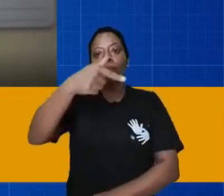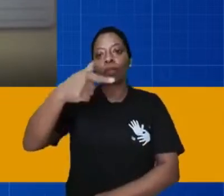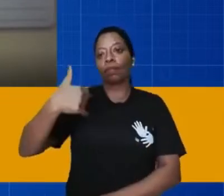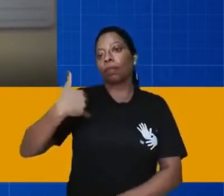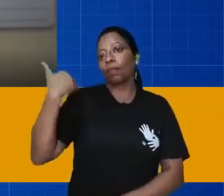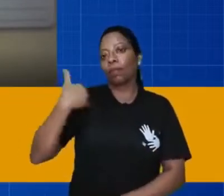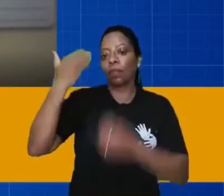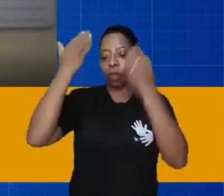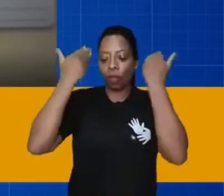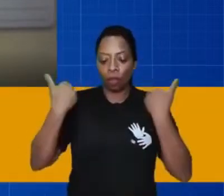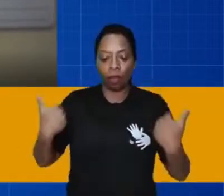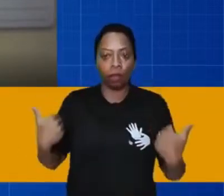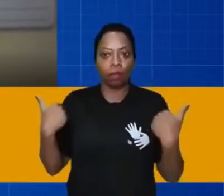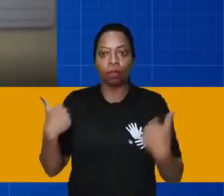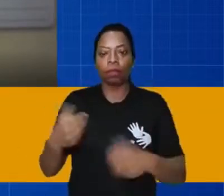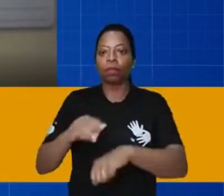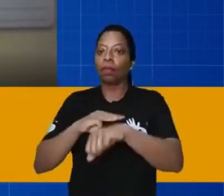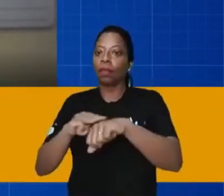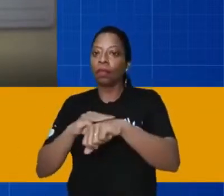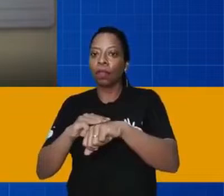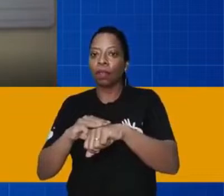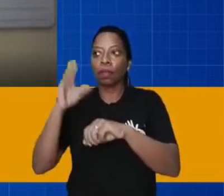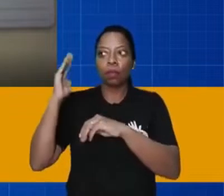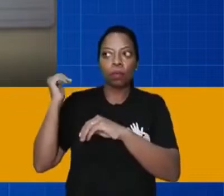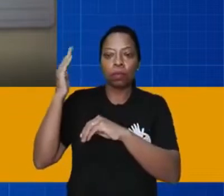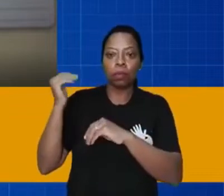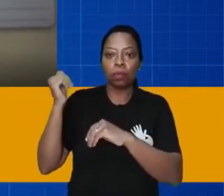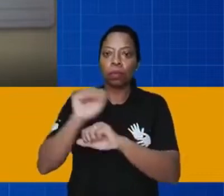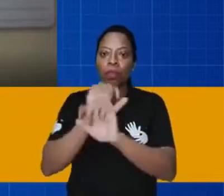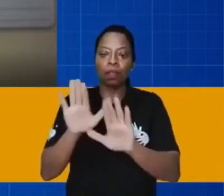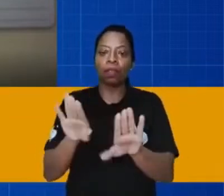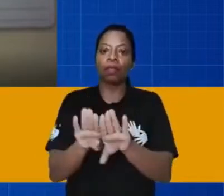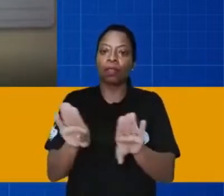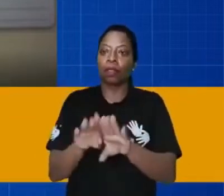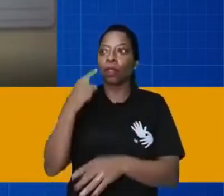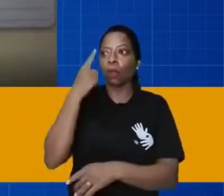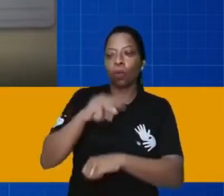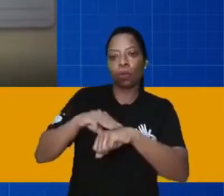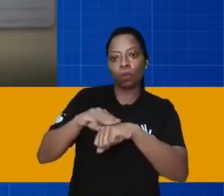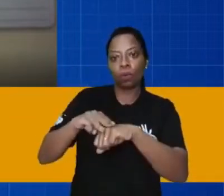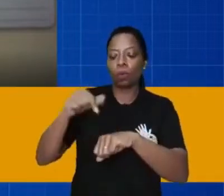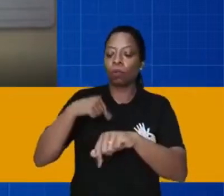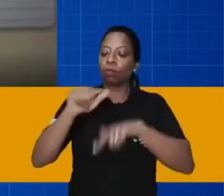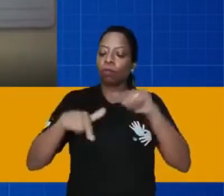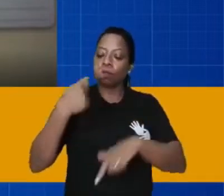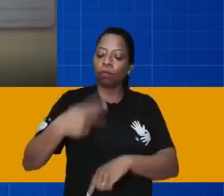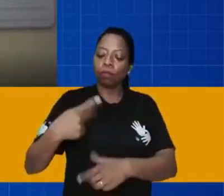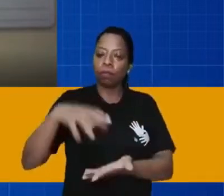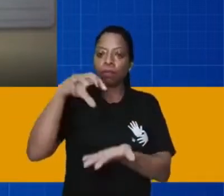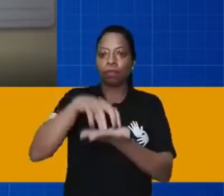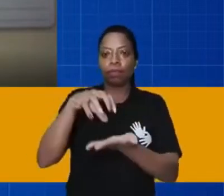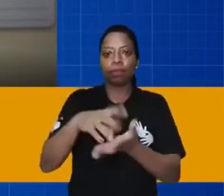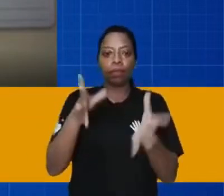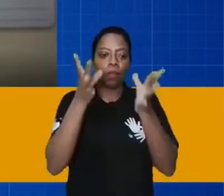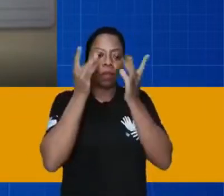37 anos, tenho cabelo comprido, castanho com luzes, olhos castanhos. Estou no meu local de trabalho, aqui na sala